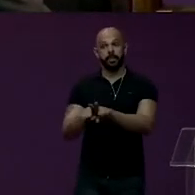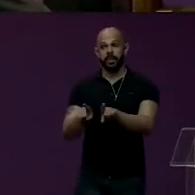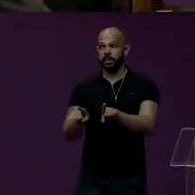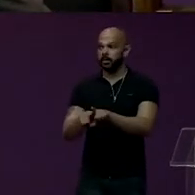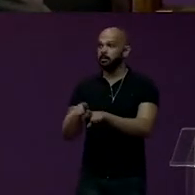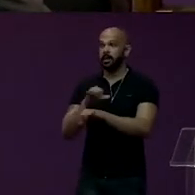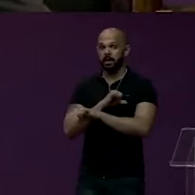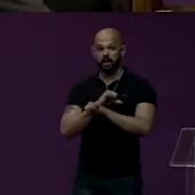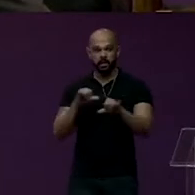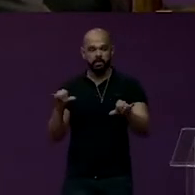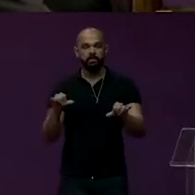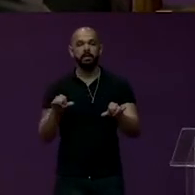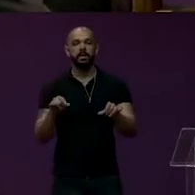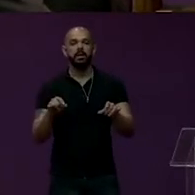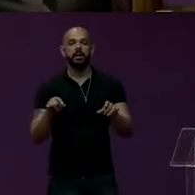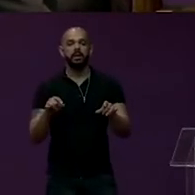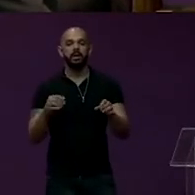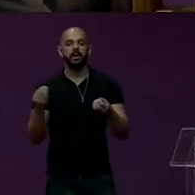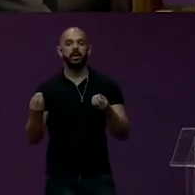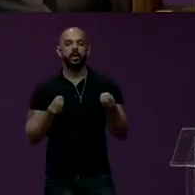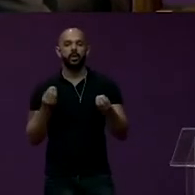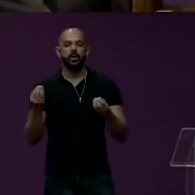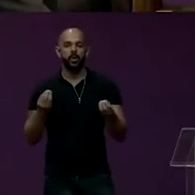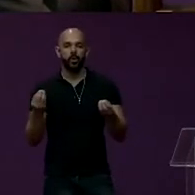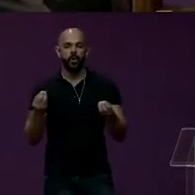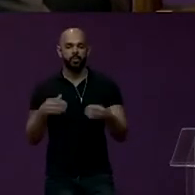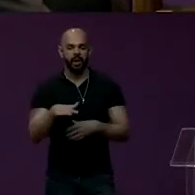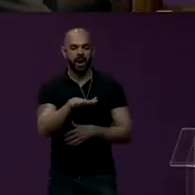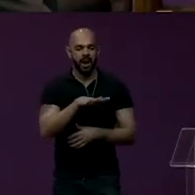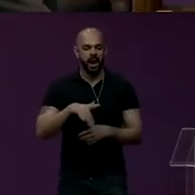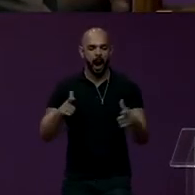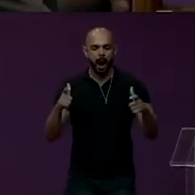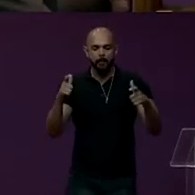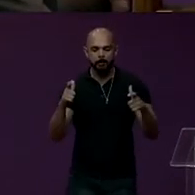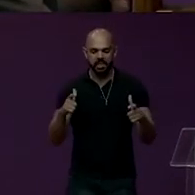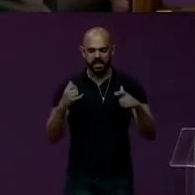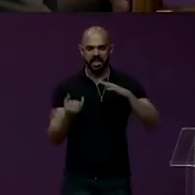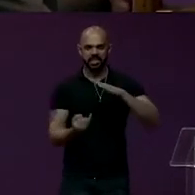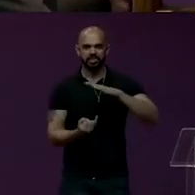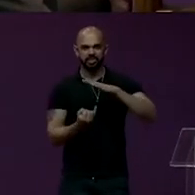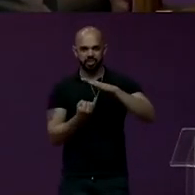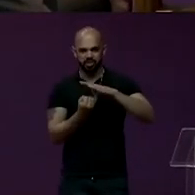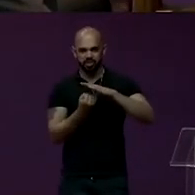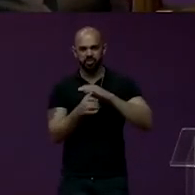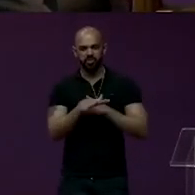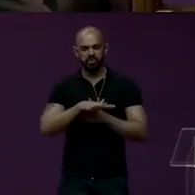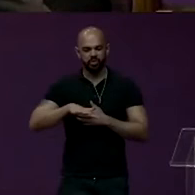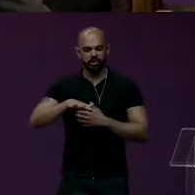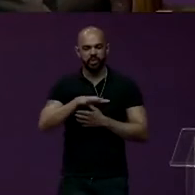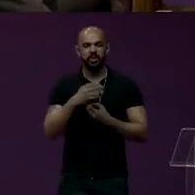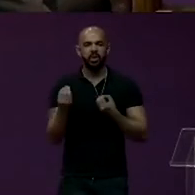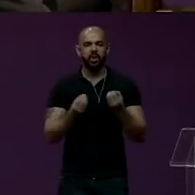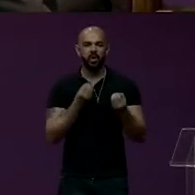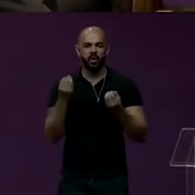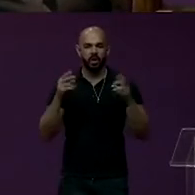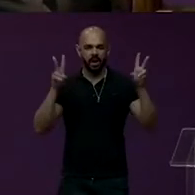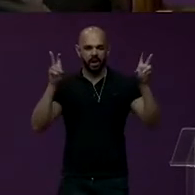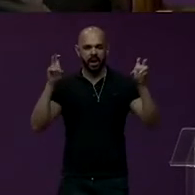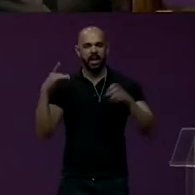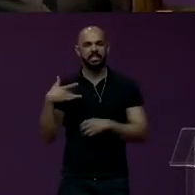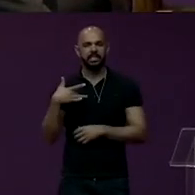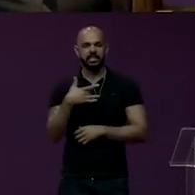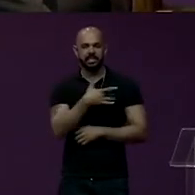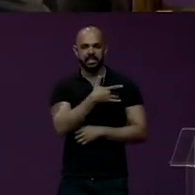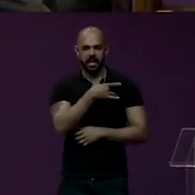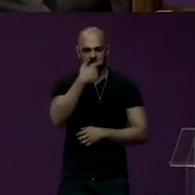Também isso que eu queria dizer, do ponto de vista do ambiente institucional, de questões relacionadas à